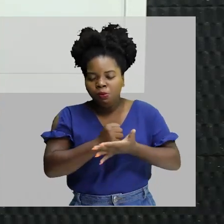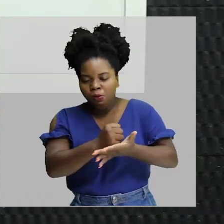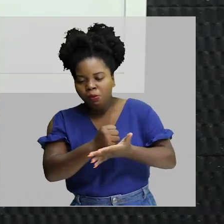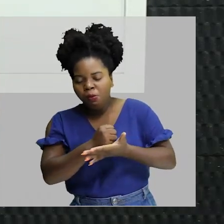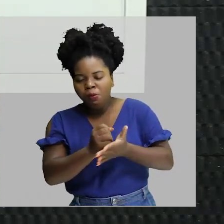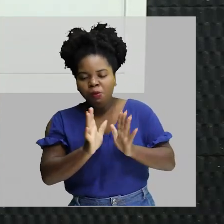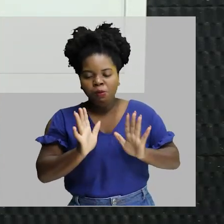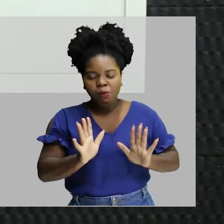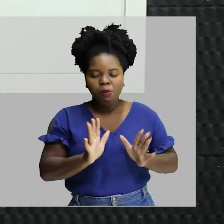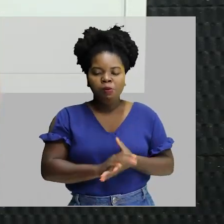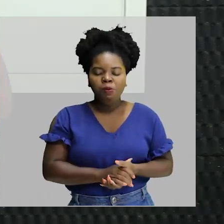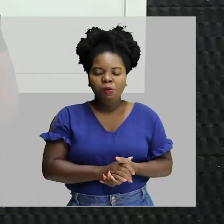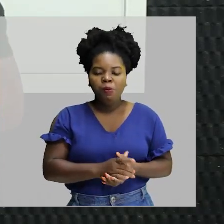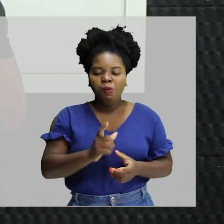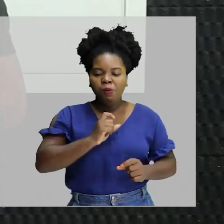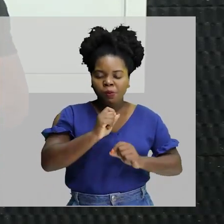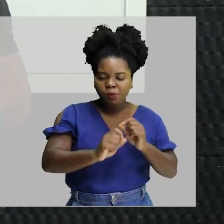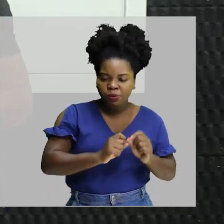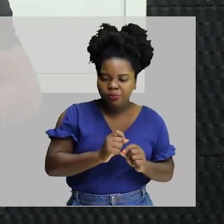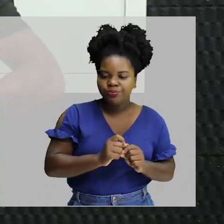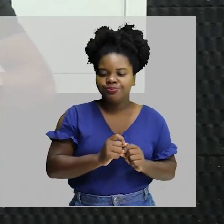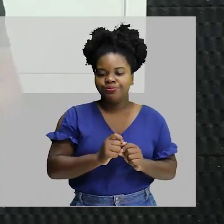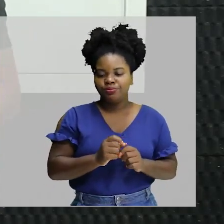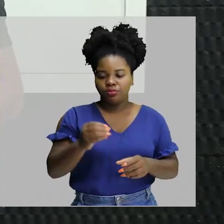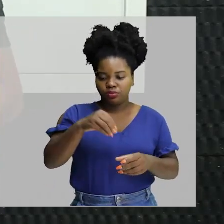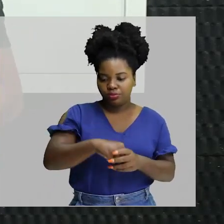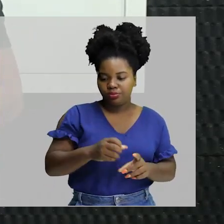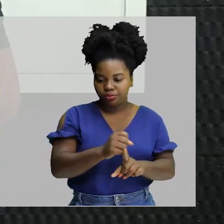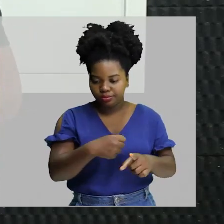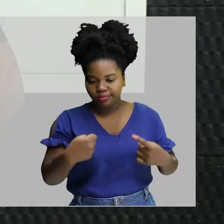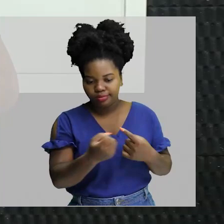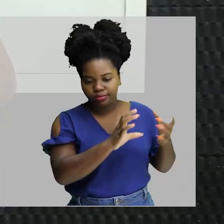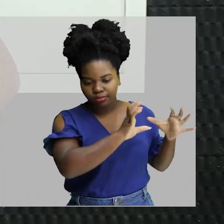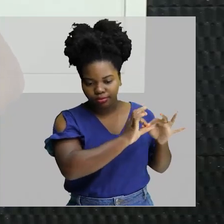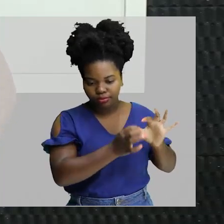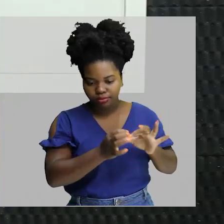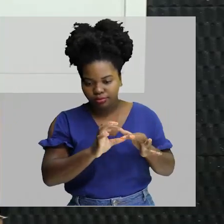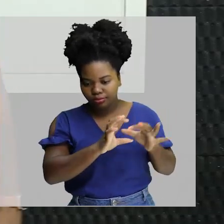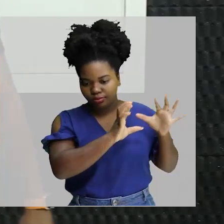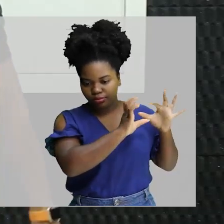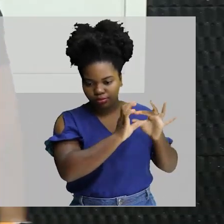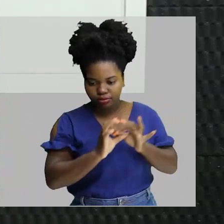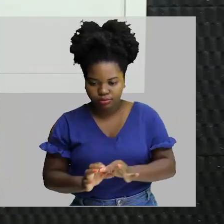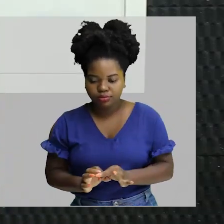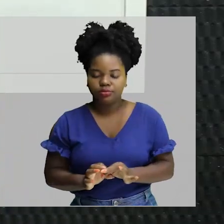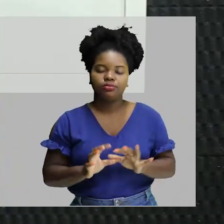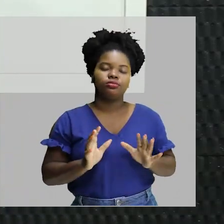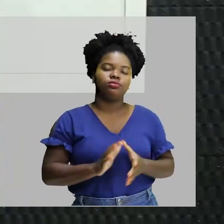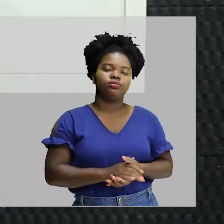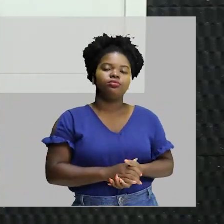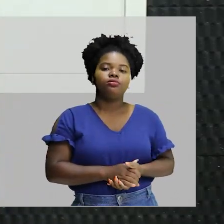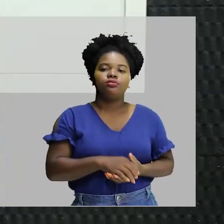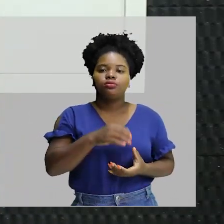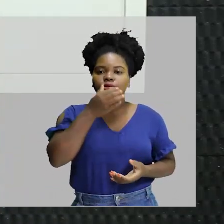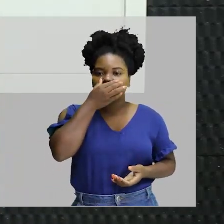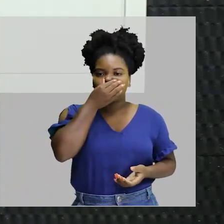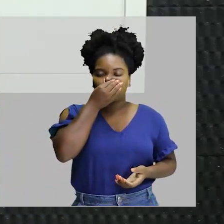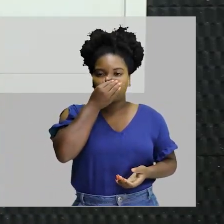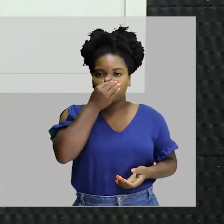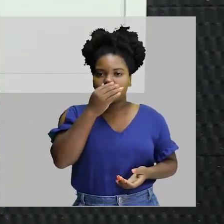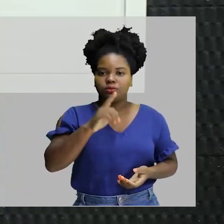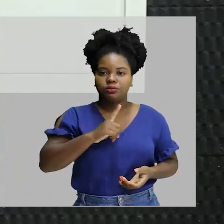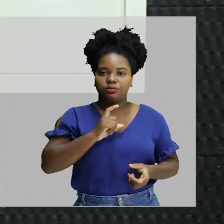né? A partir dos elementos em que nós estamos inseridos dentro de um determinado contexto e não podemos escapar a ele, tá? Então, nós temos